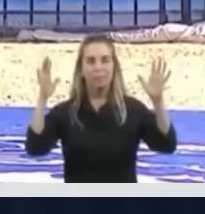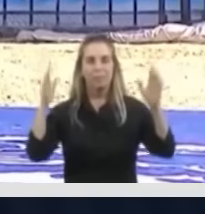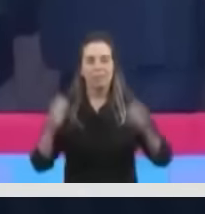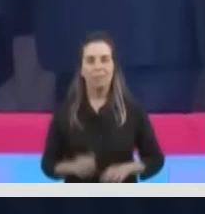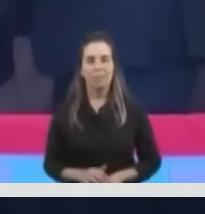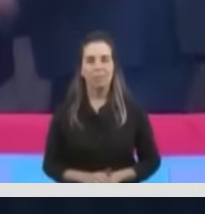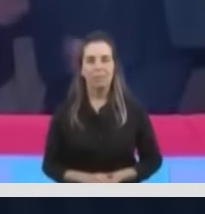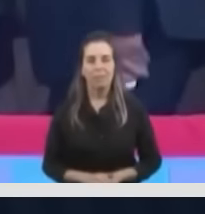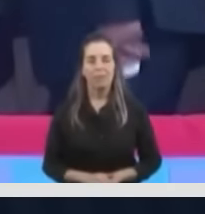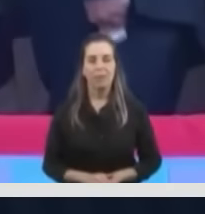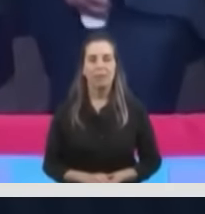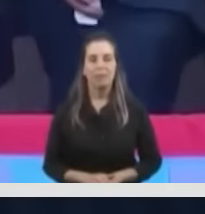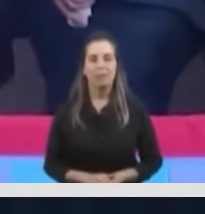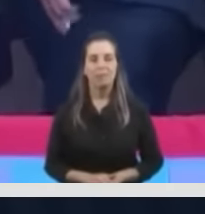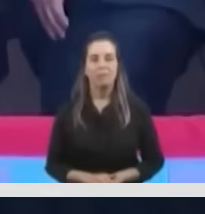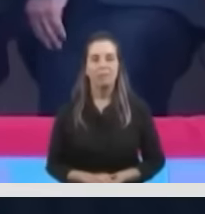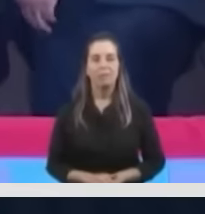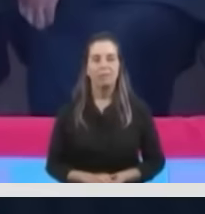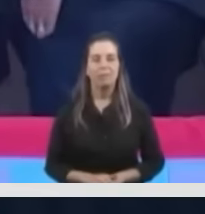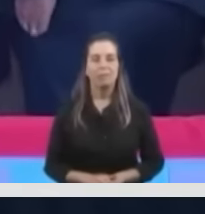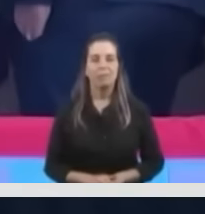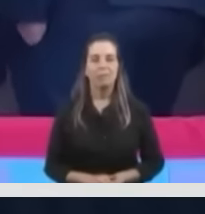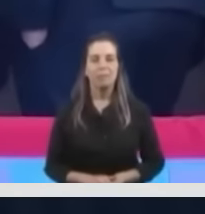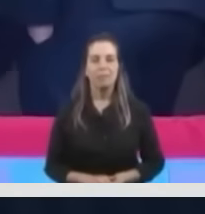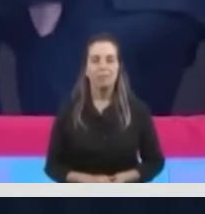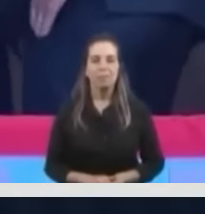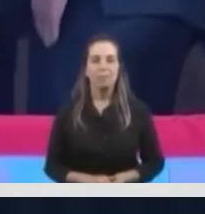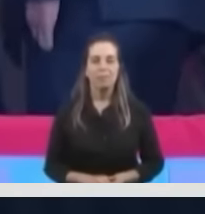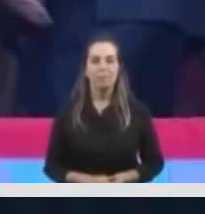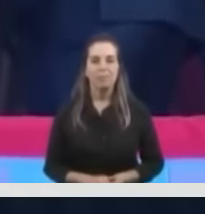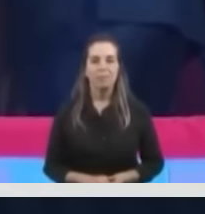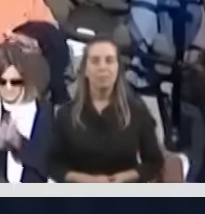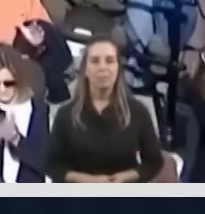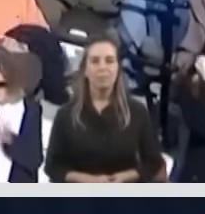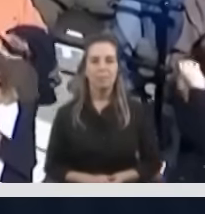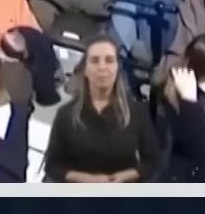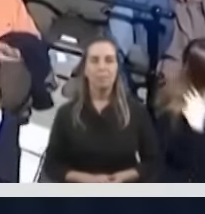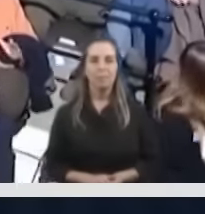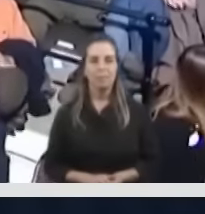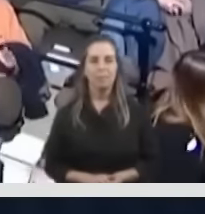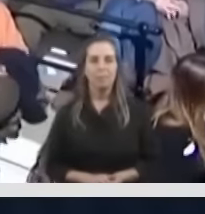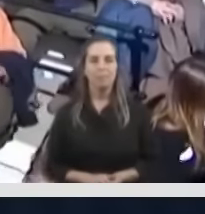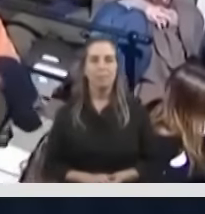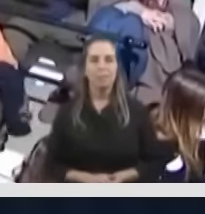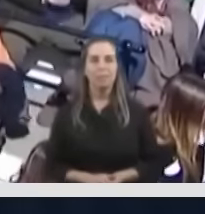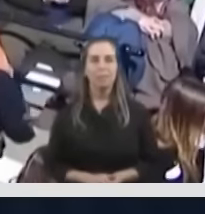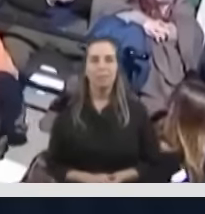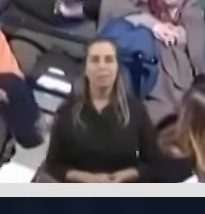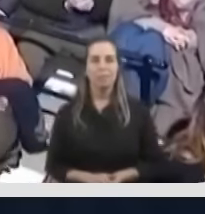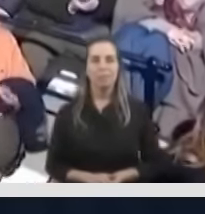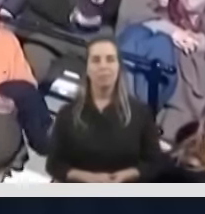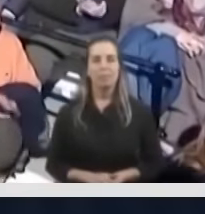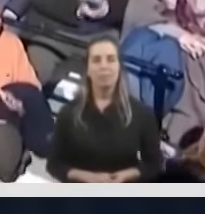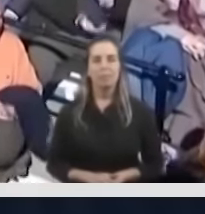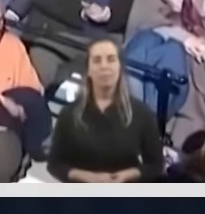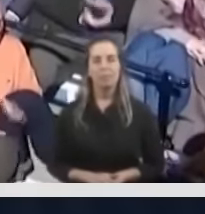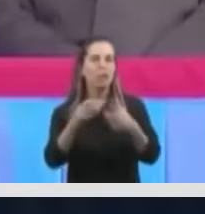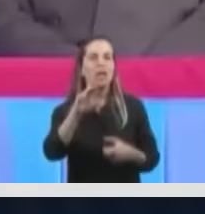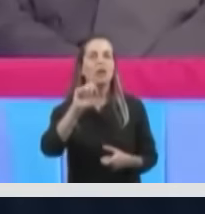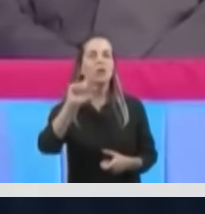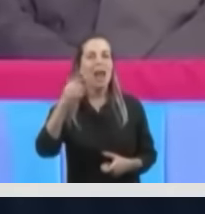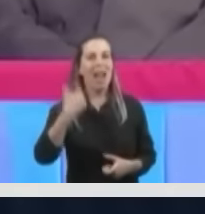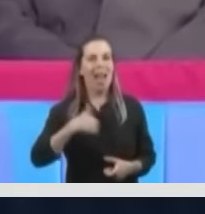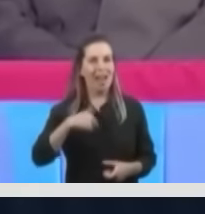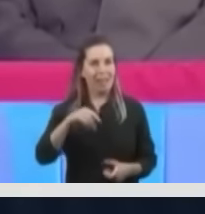Quando isso acontecer, sem dúvida, a Argentina vai ser mais competitiva e deve aumentar a sua produção, principalmente de soja. Há 20